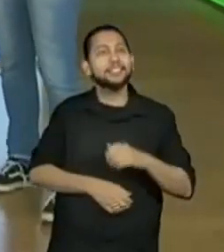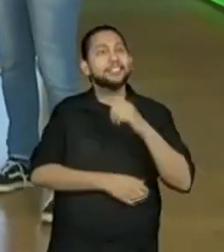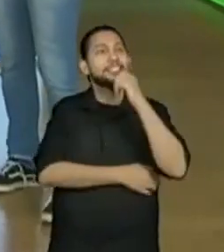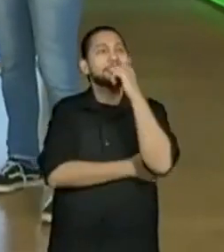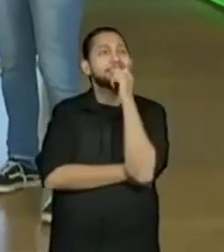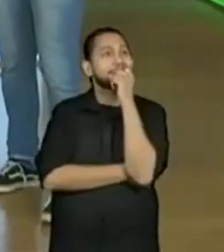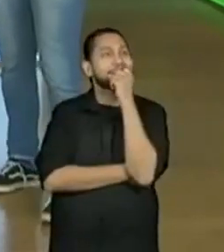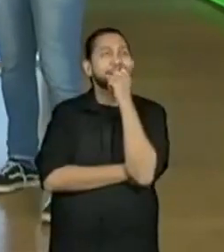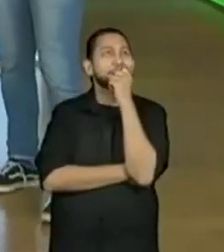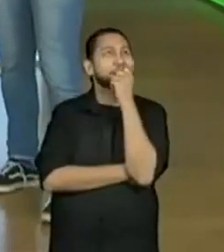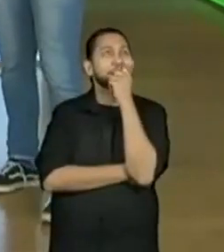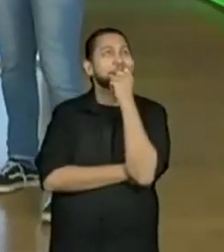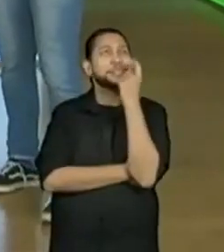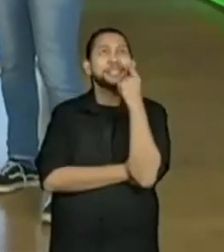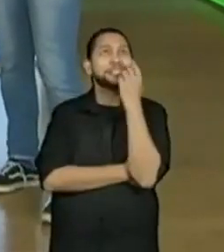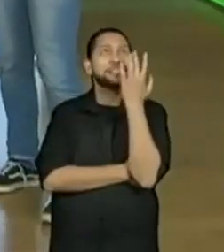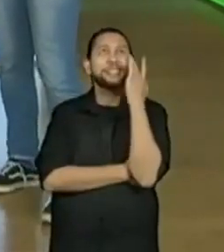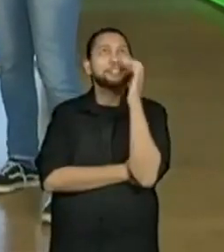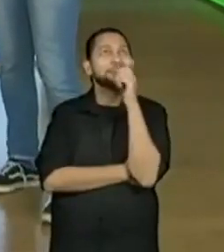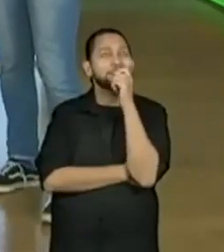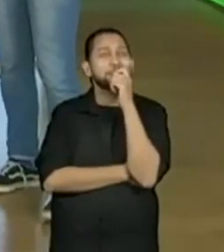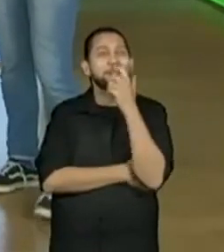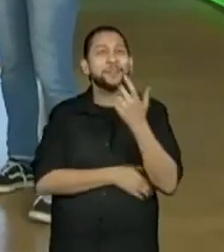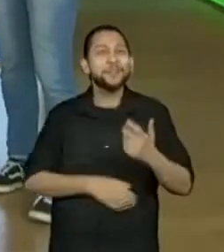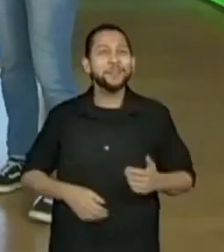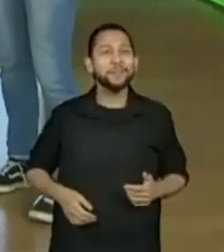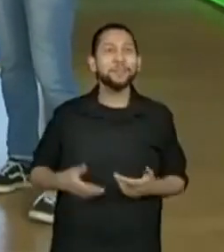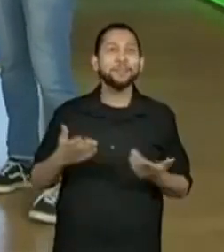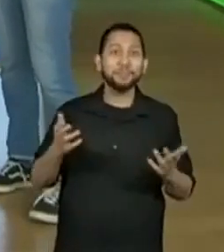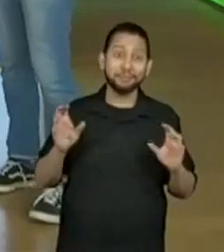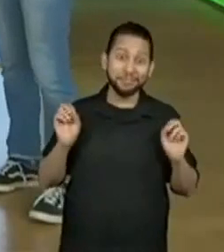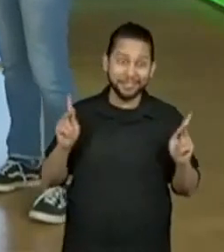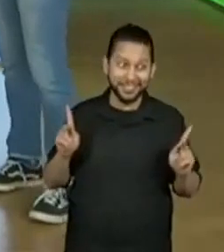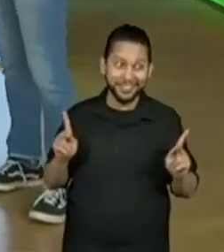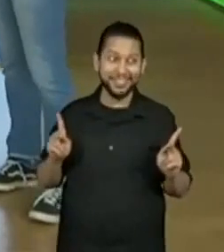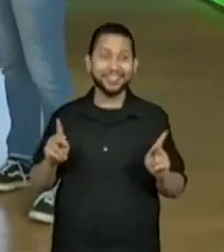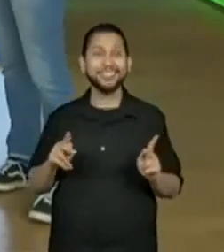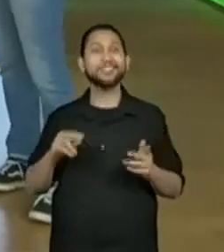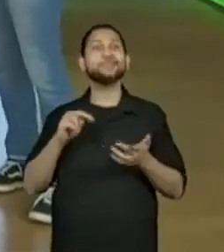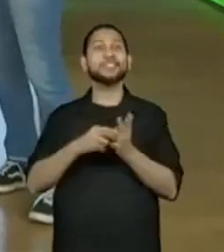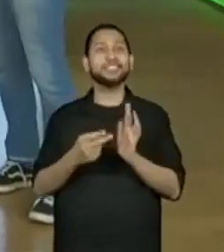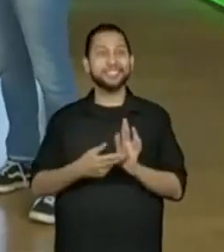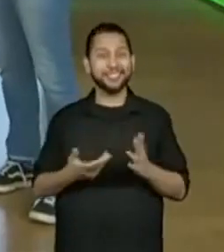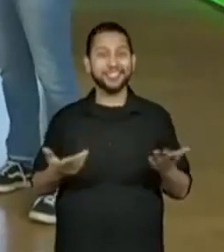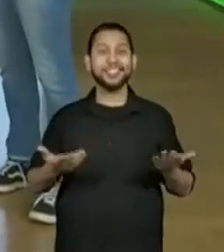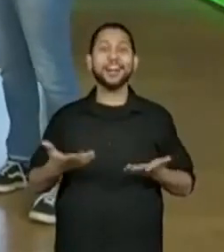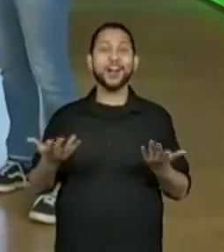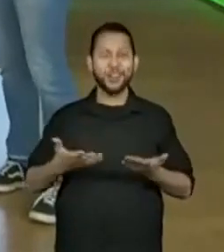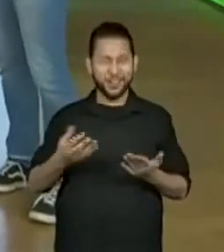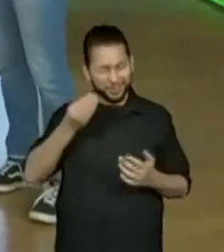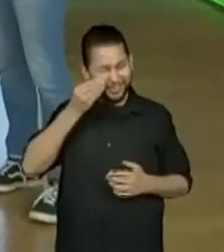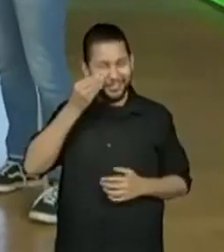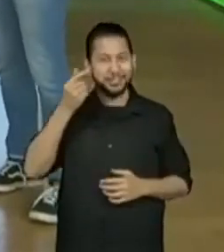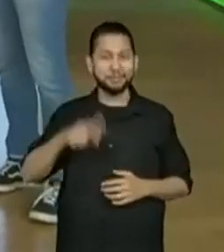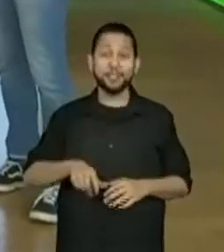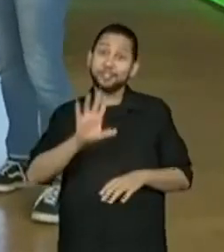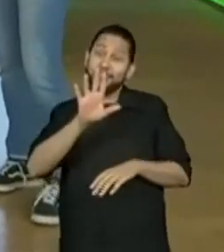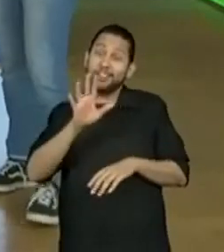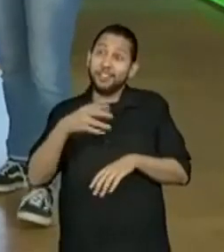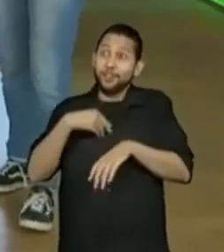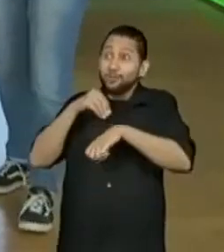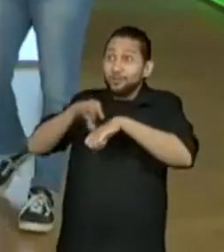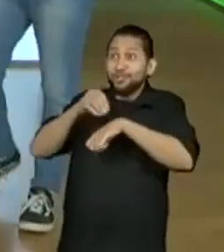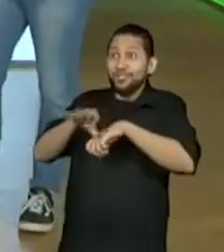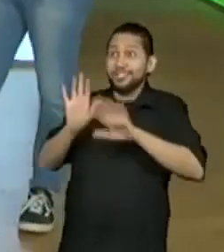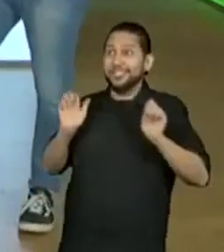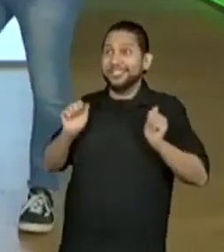Não sabia dessa parte. Pois é. Tá bom, vamos lá. Vamos diminuir essa distância, então, né? Eu só te dei essa dica agora porque eu